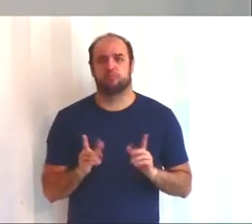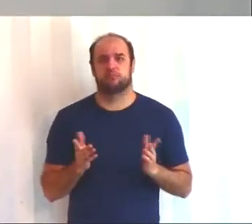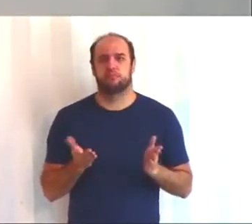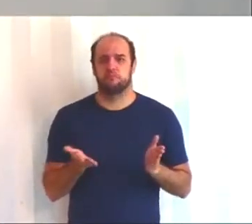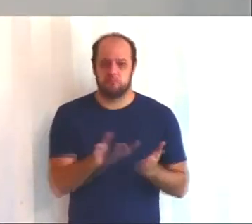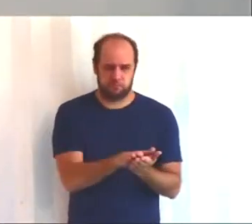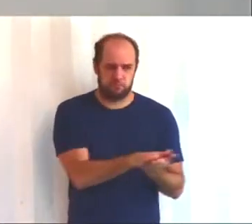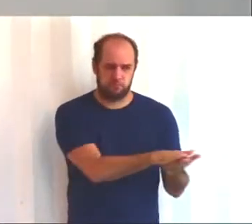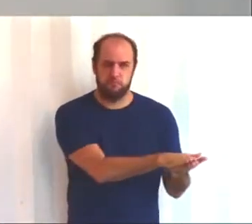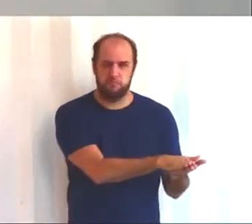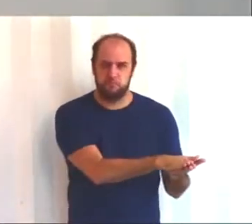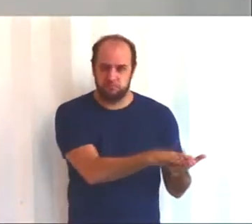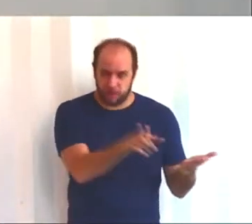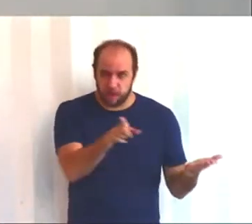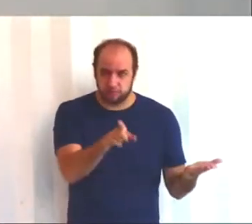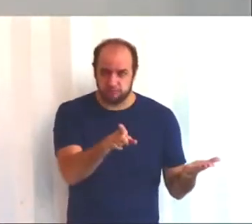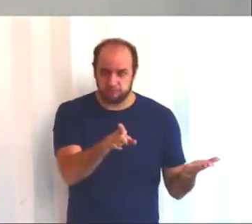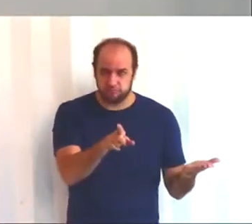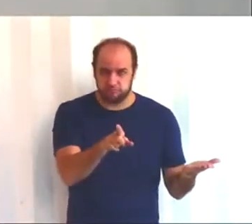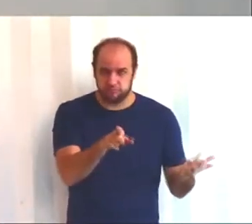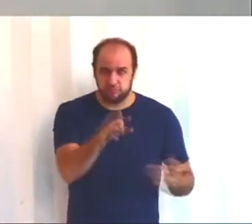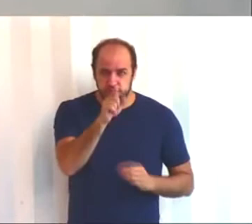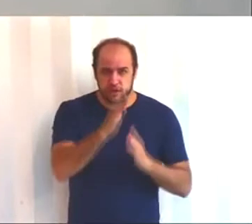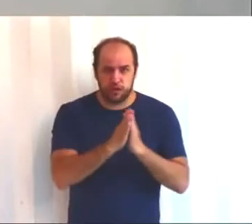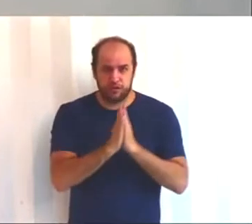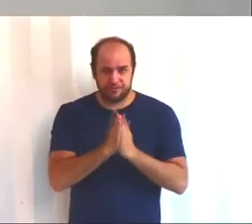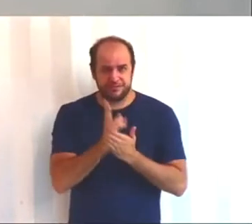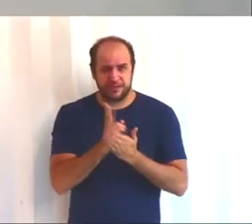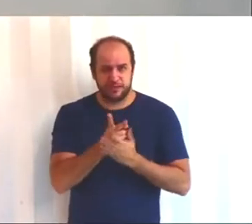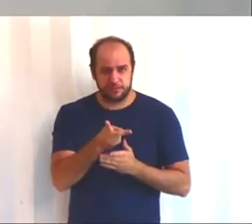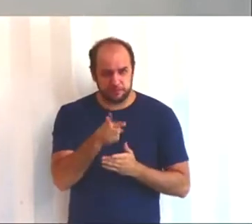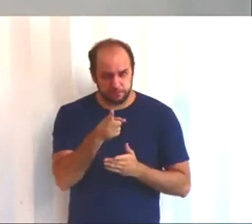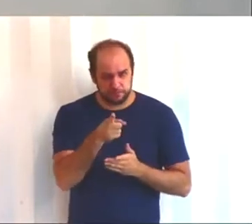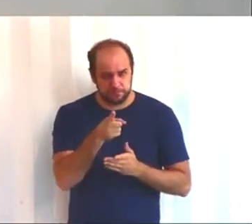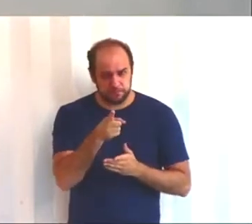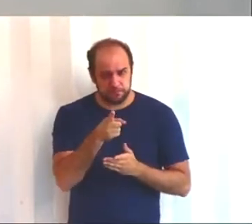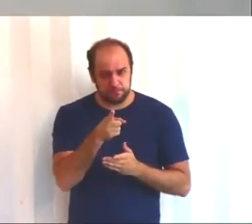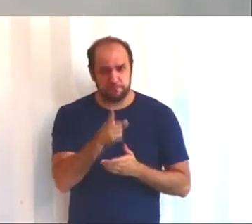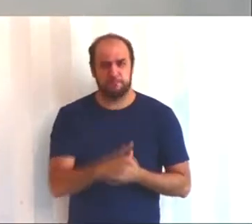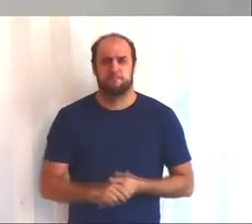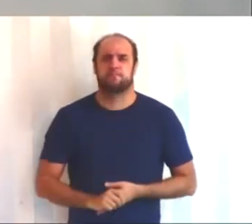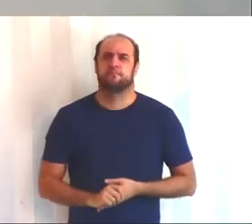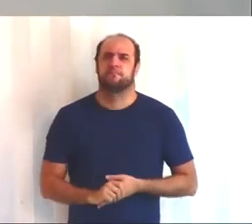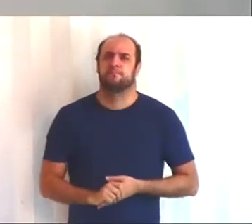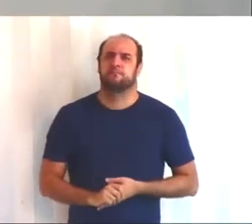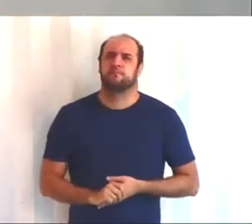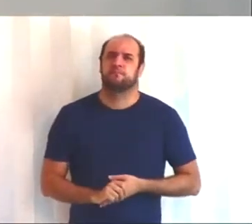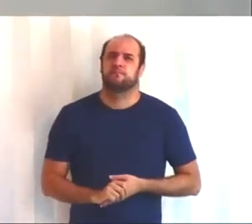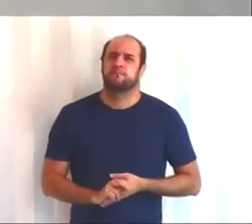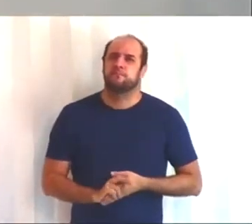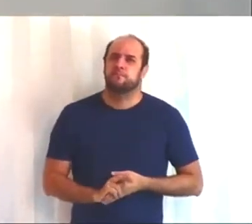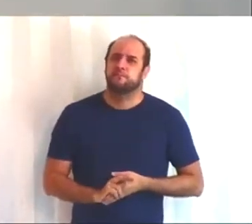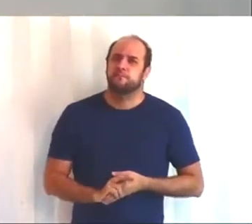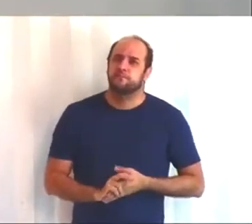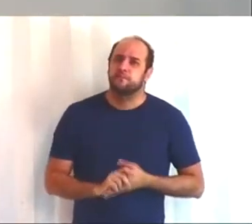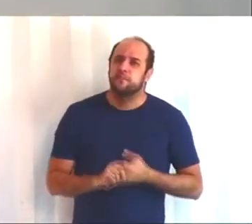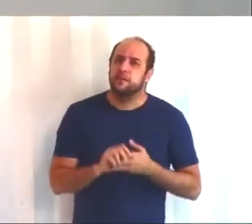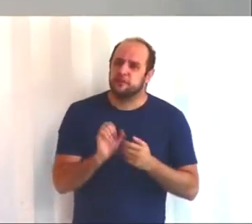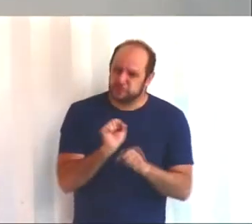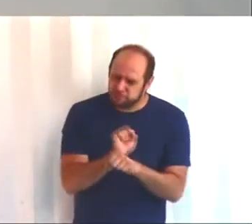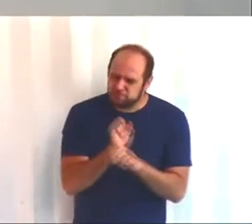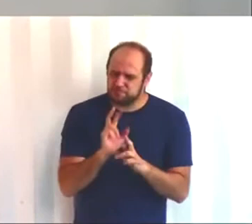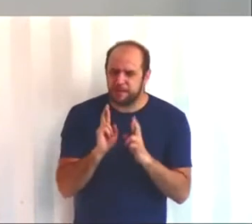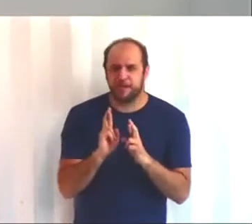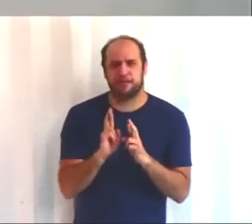estante, né? Você tem orado diariamente, não tem? Para que eu possa ter esperança e lhe